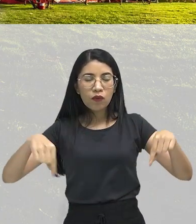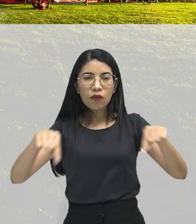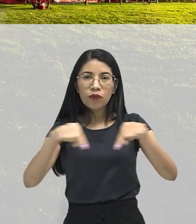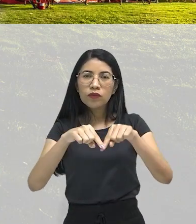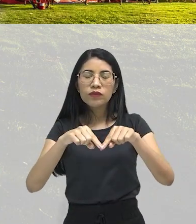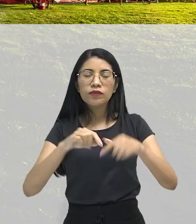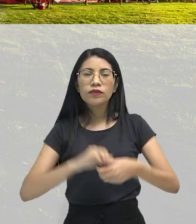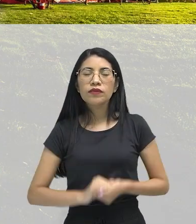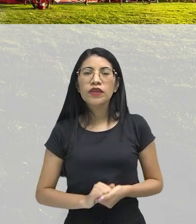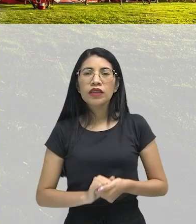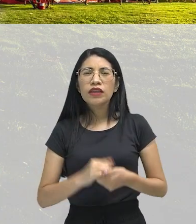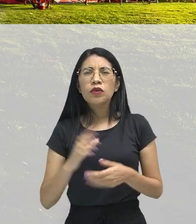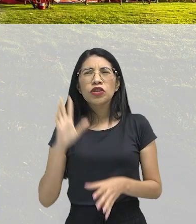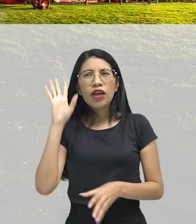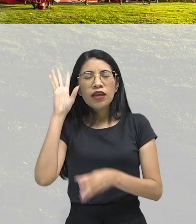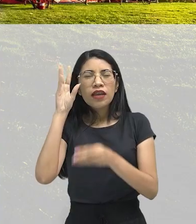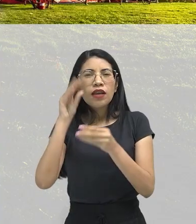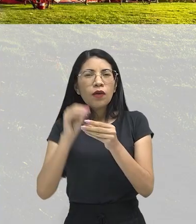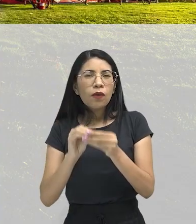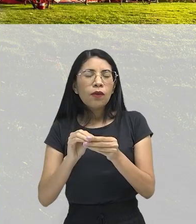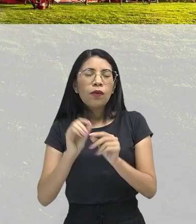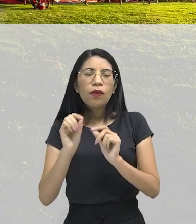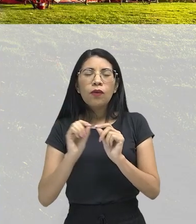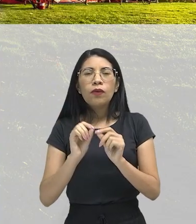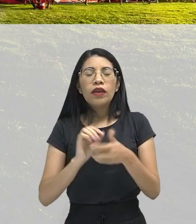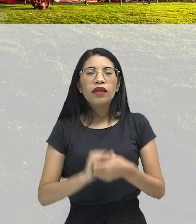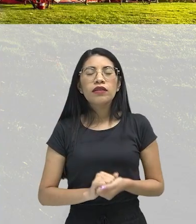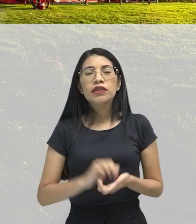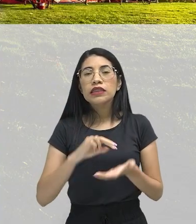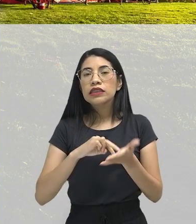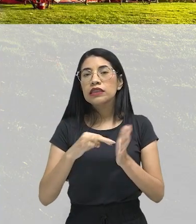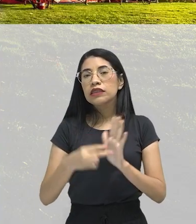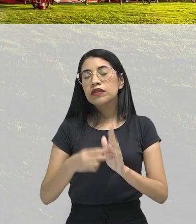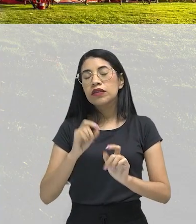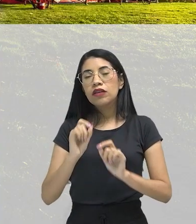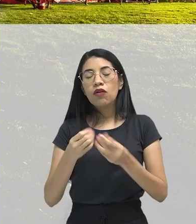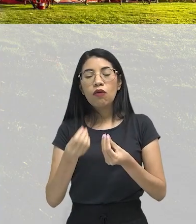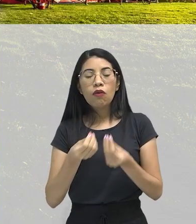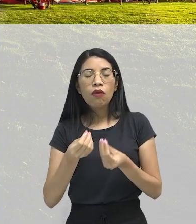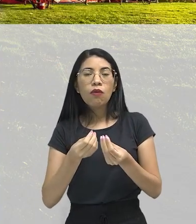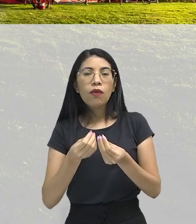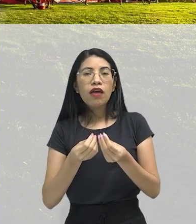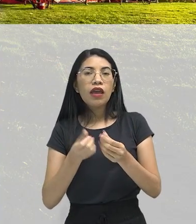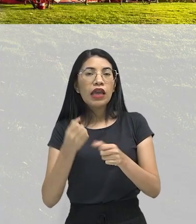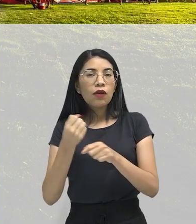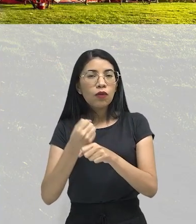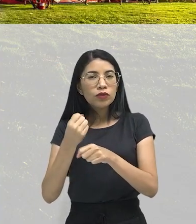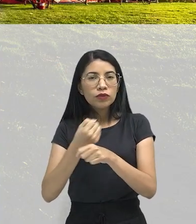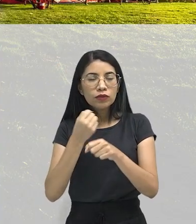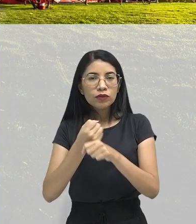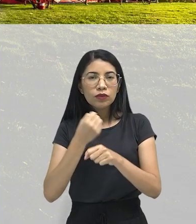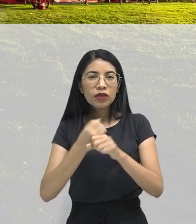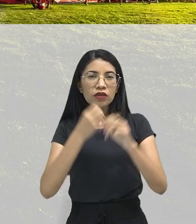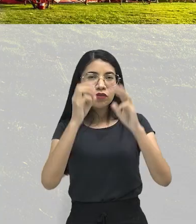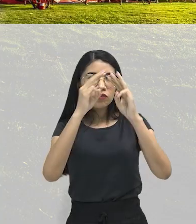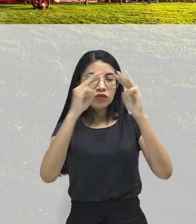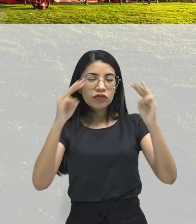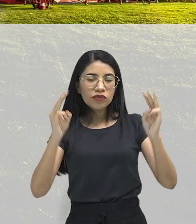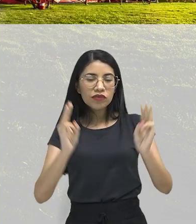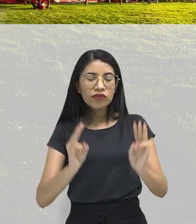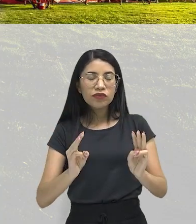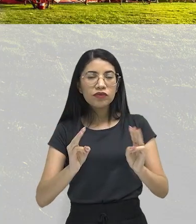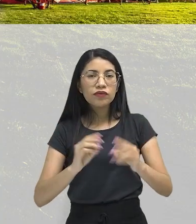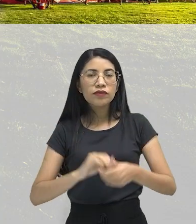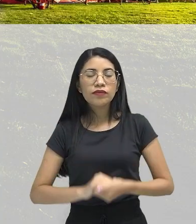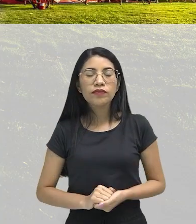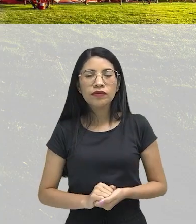da circunferência já vai nos dando aí pistas de como é feito, de como é construído esse